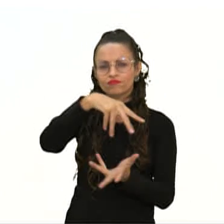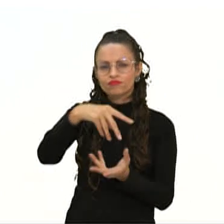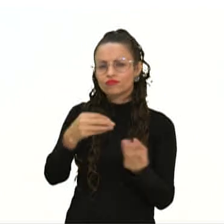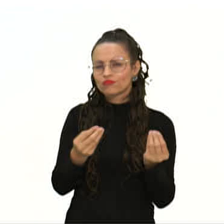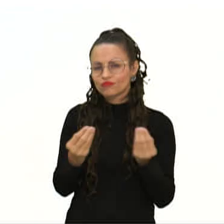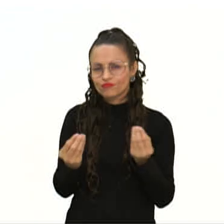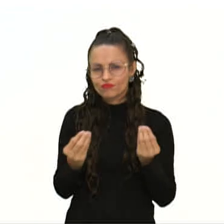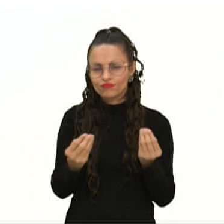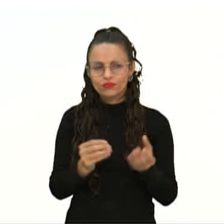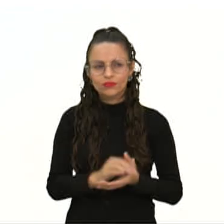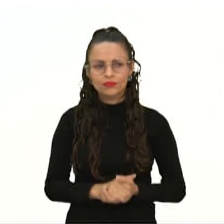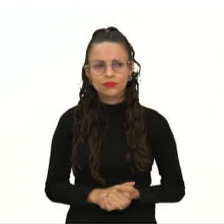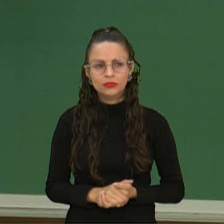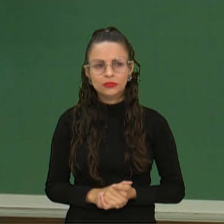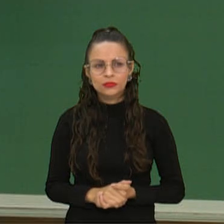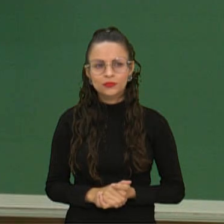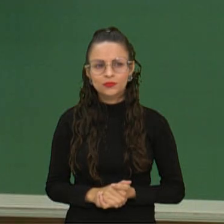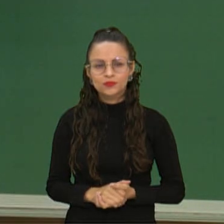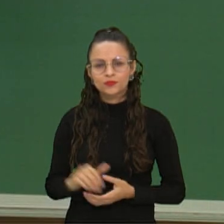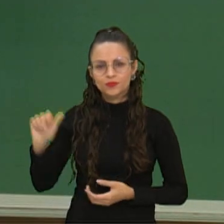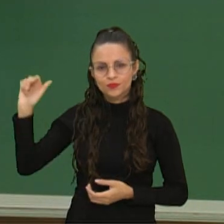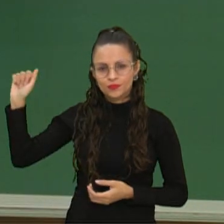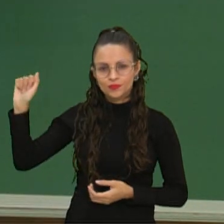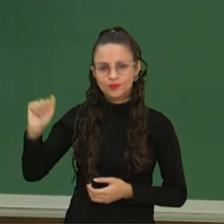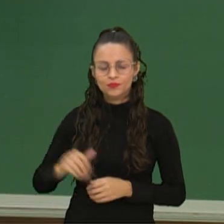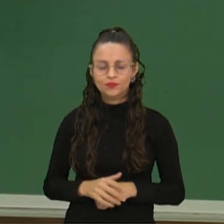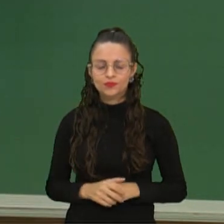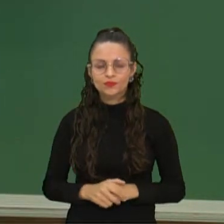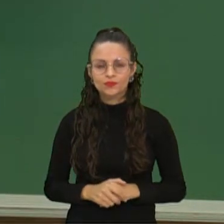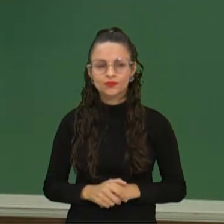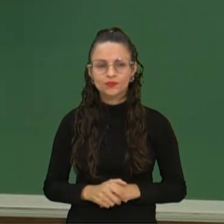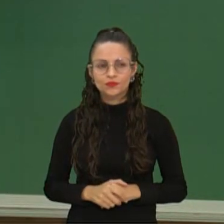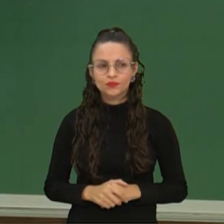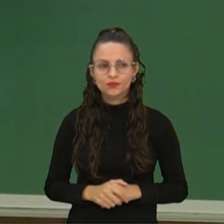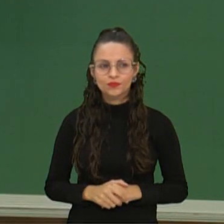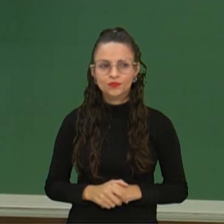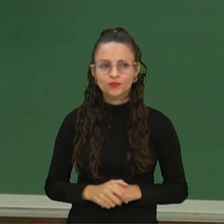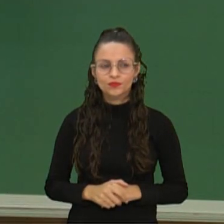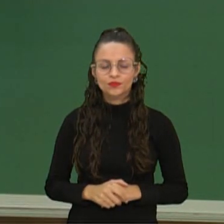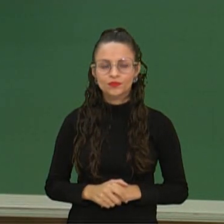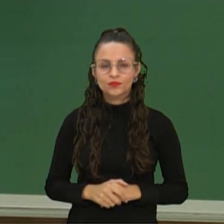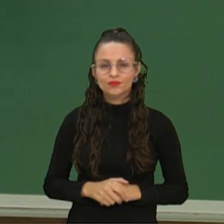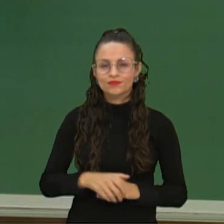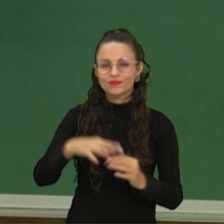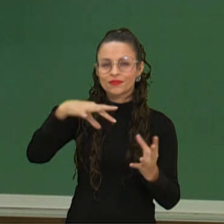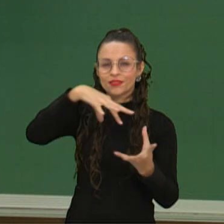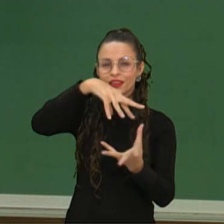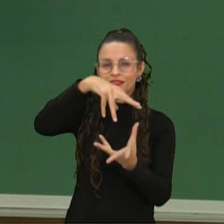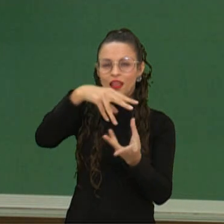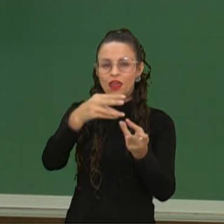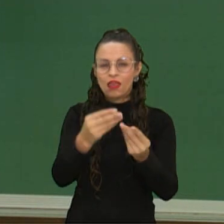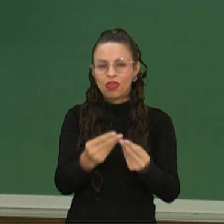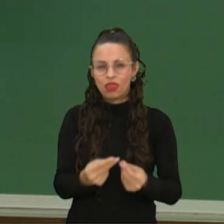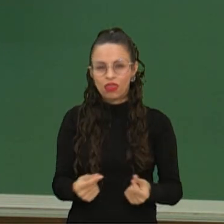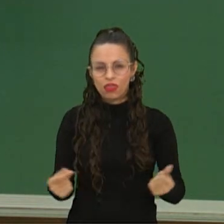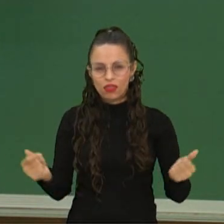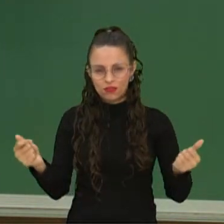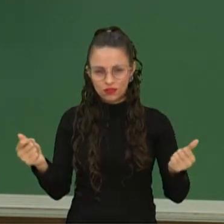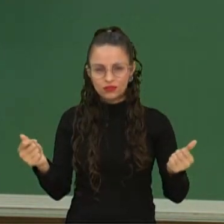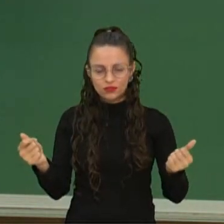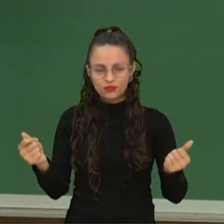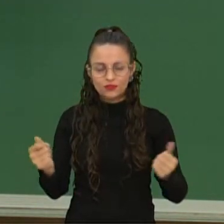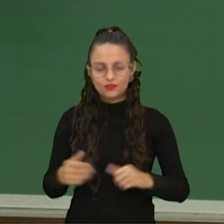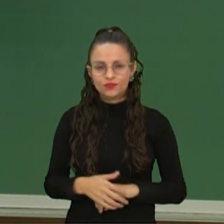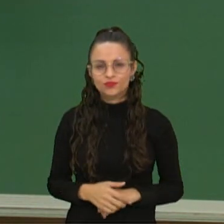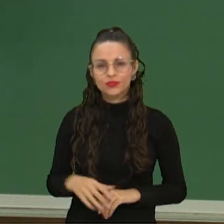capa? Melting, né? Ou seja, a resposta certa é que a Terra está derretendo. Então, melting, que é o